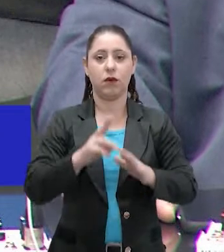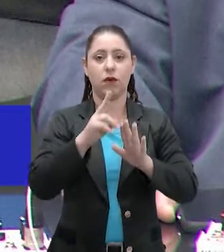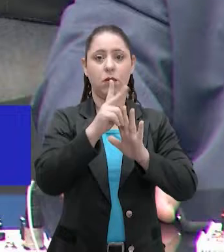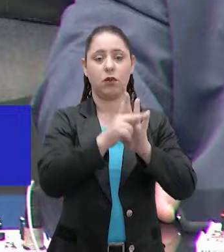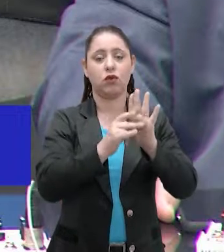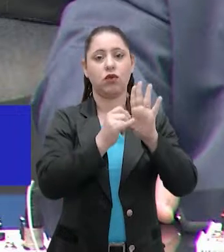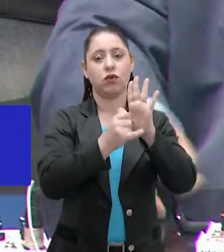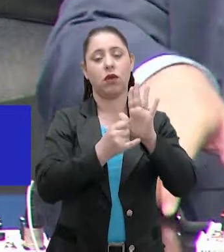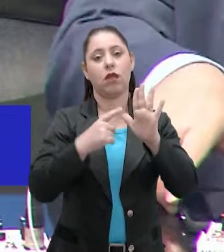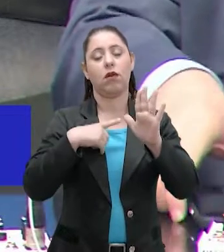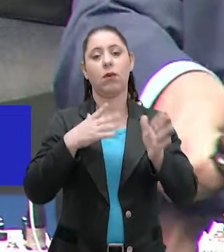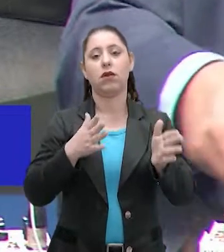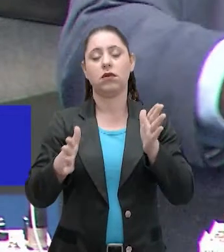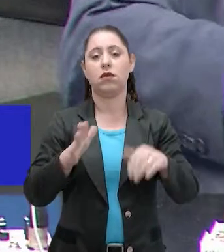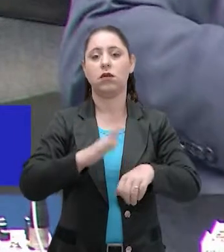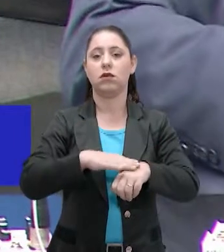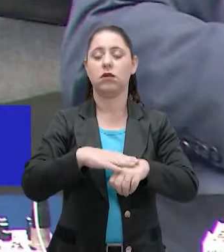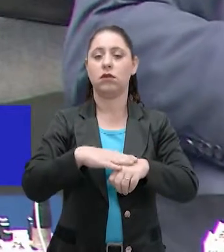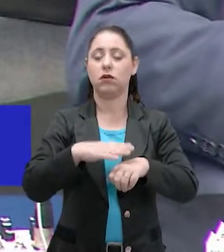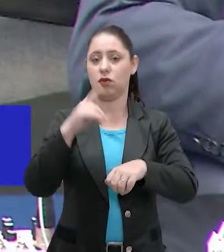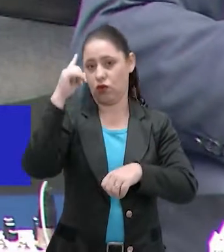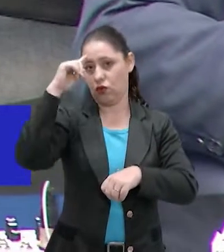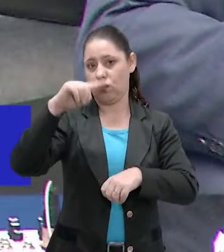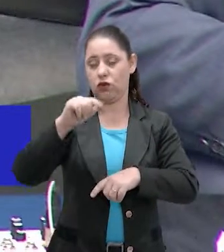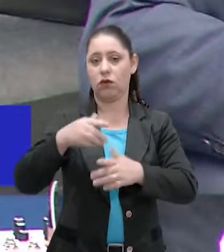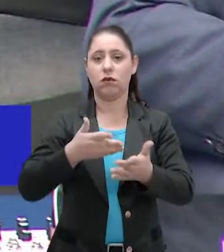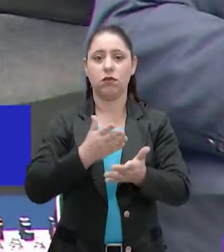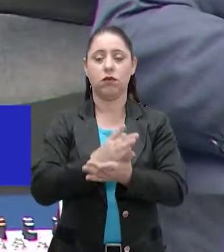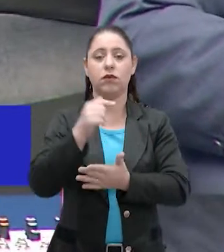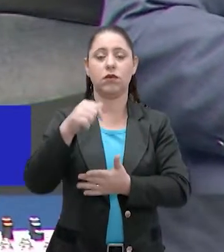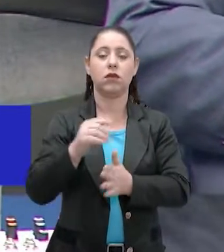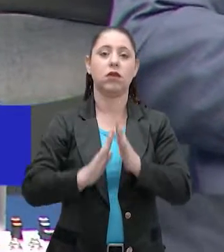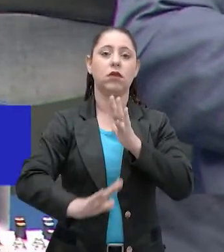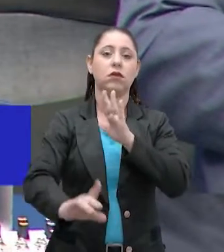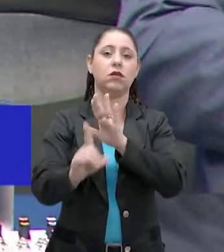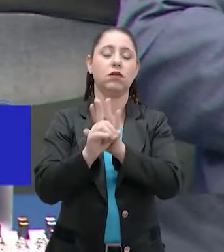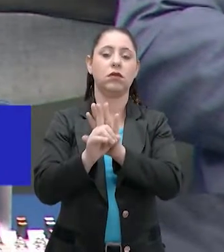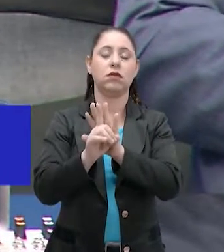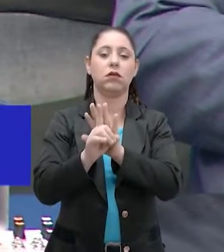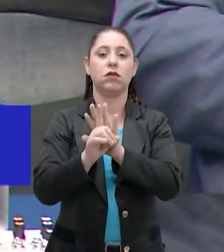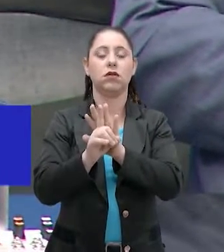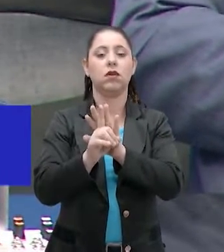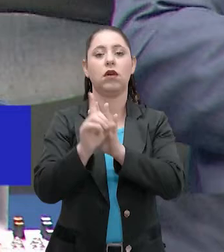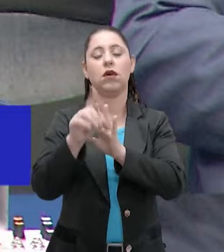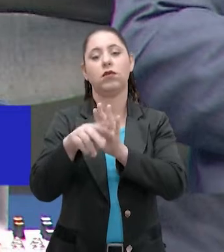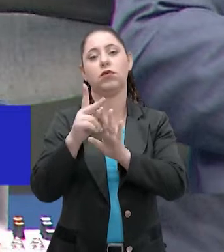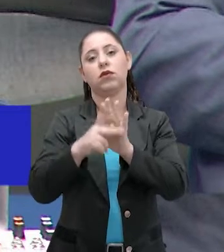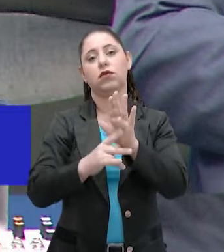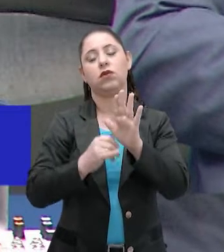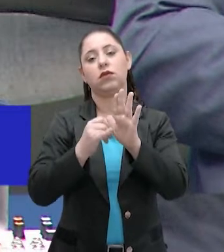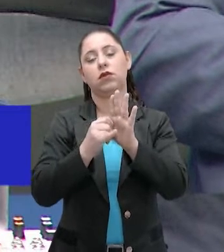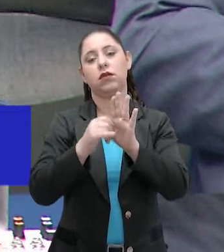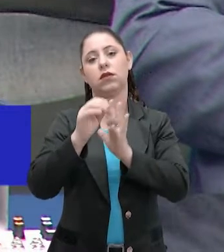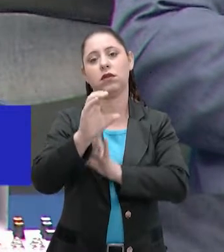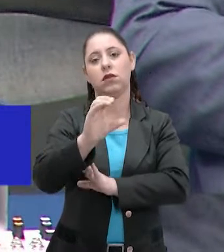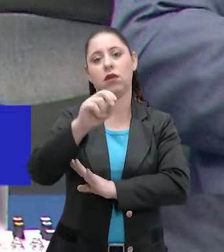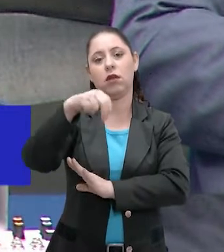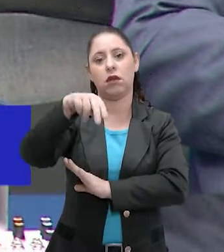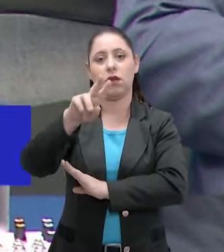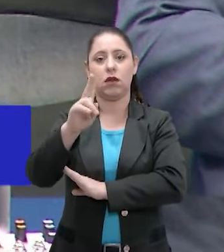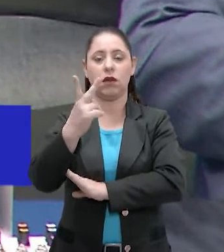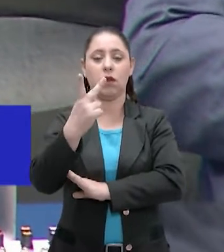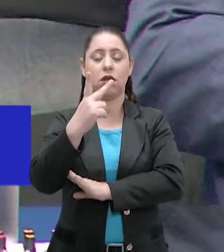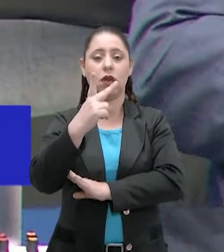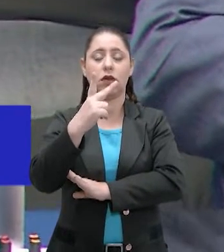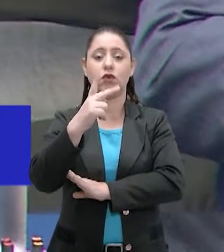projeto que teve mais acesso em um dia que nós aprovamos nessa casa foi o projeto da CNH